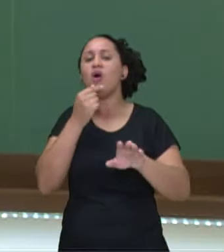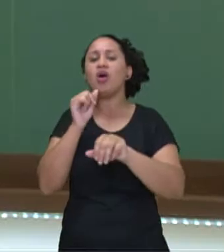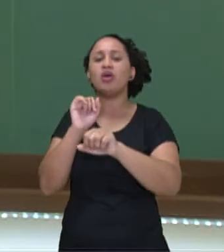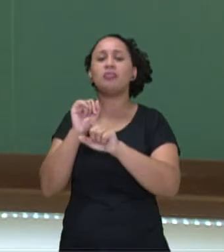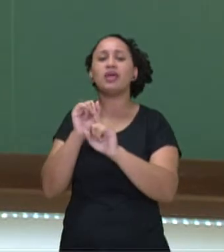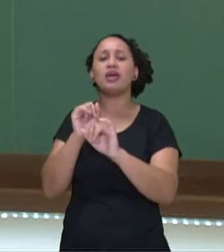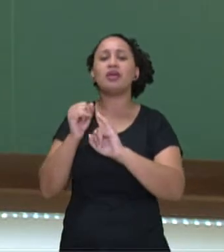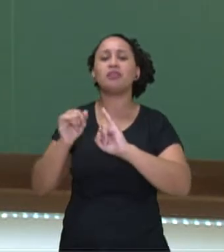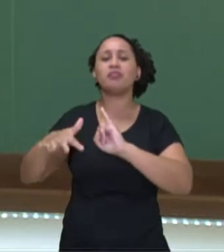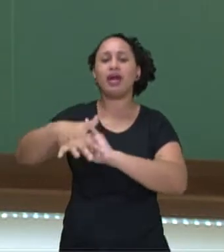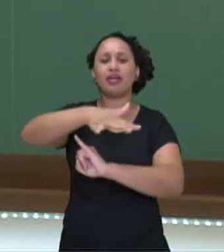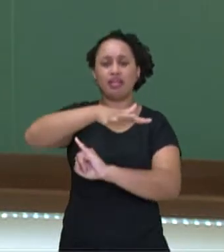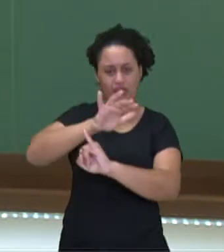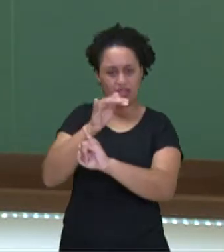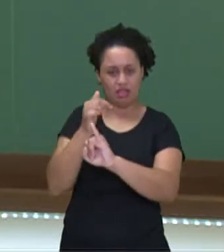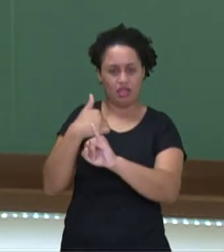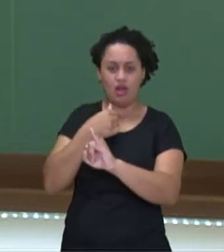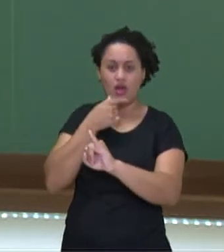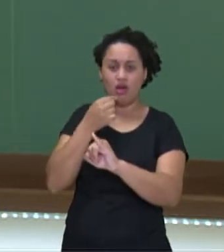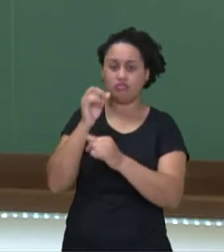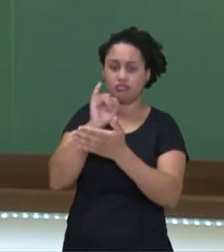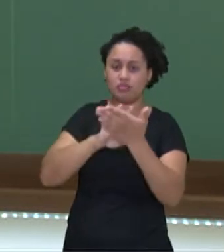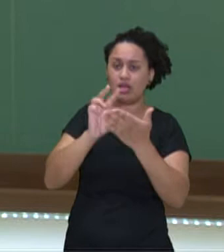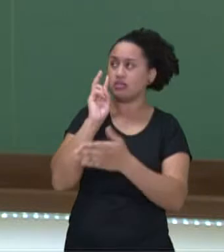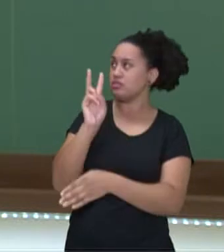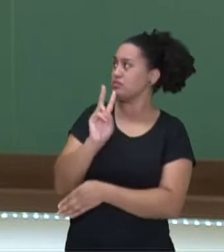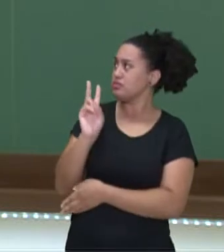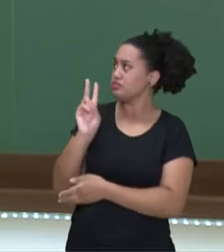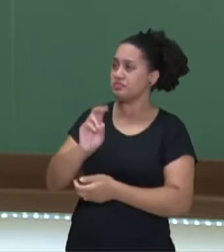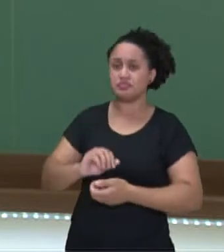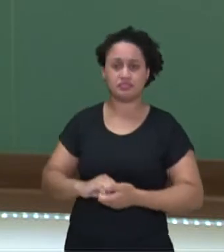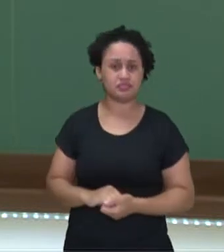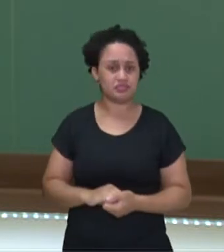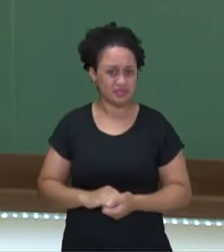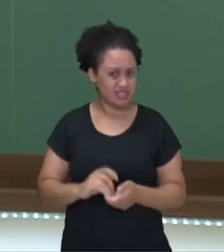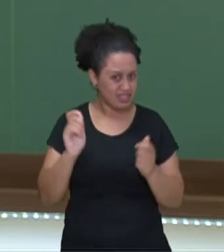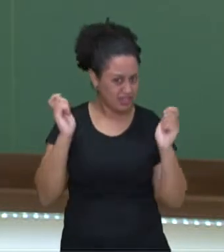ilha? Será que isso daria certo? Será que isso é possível?